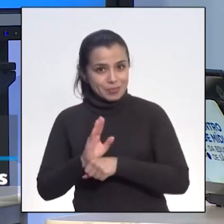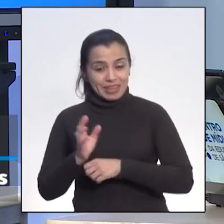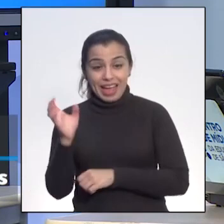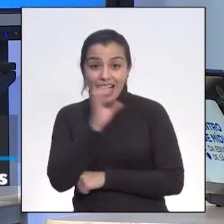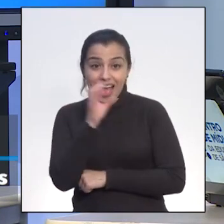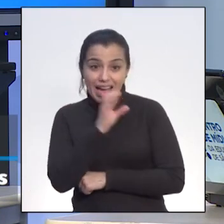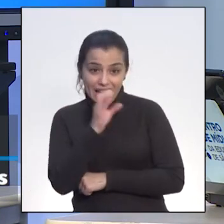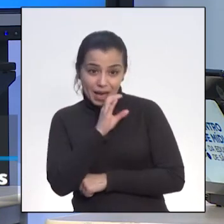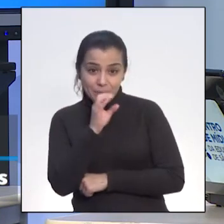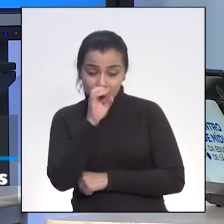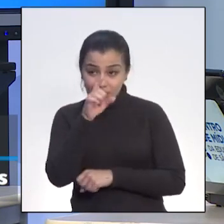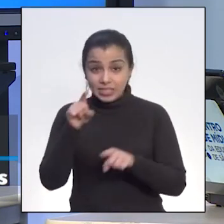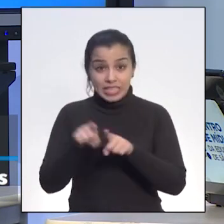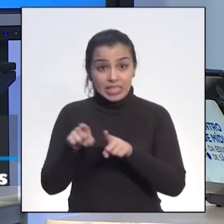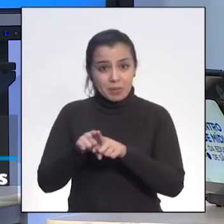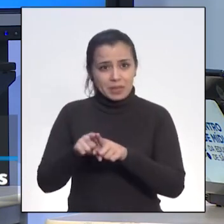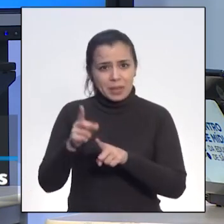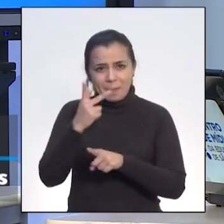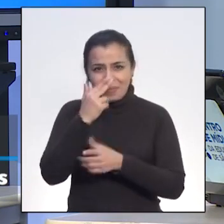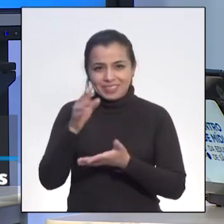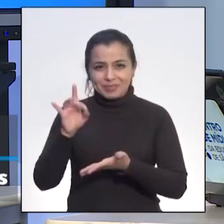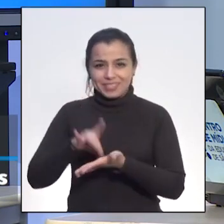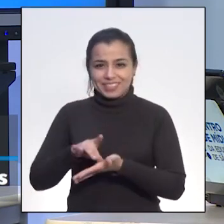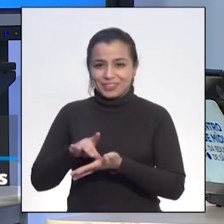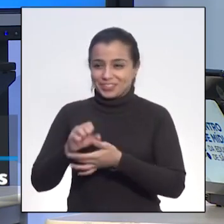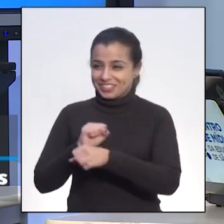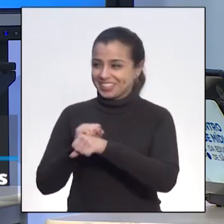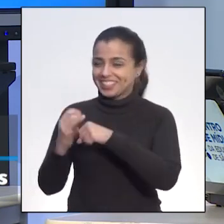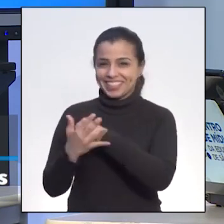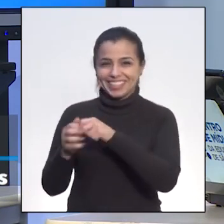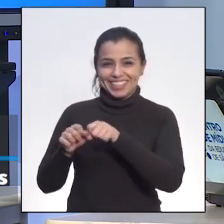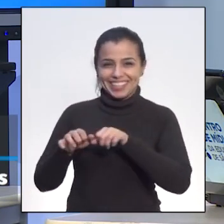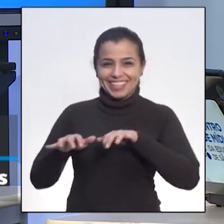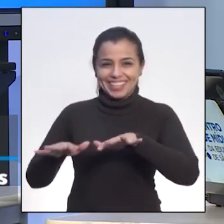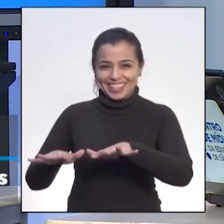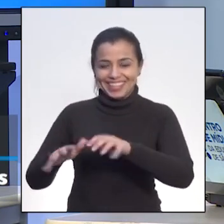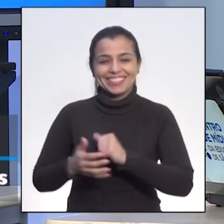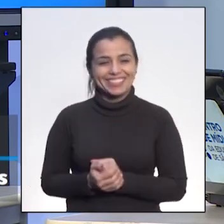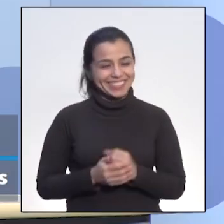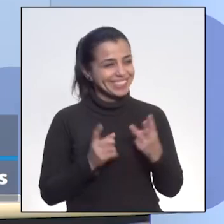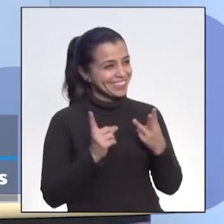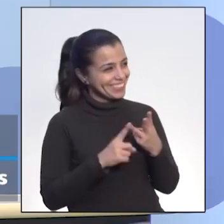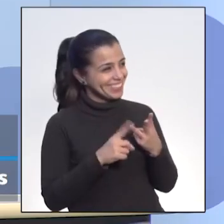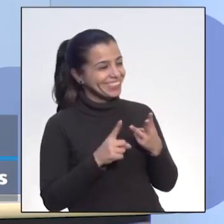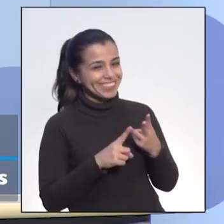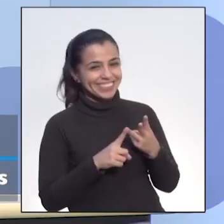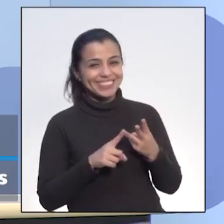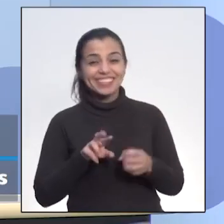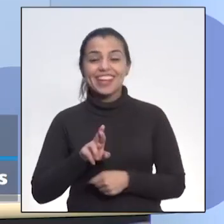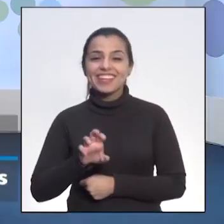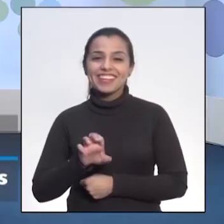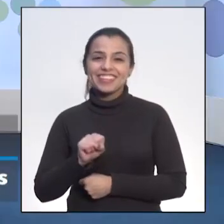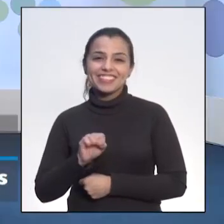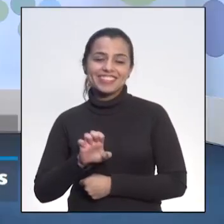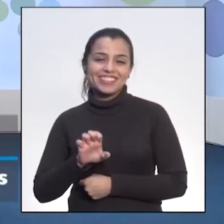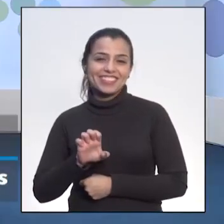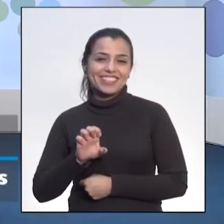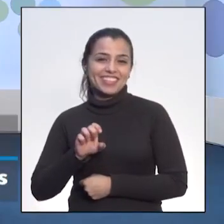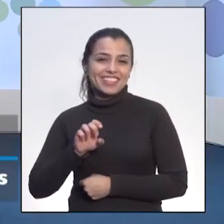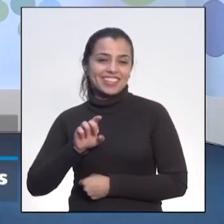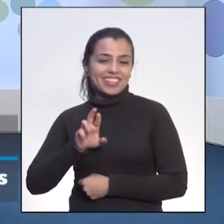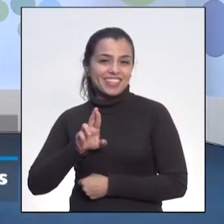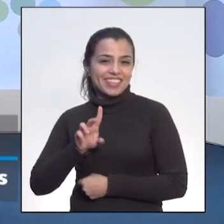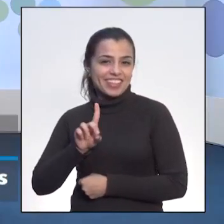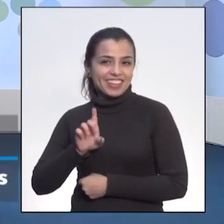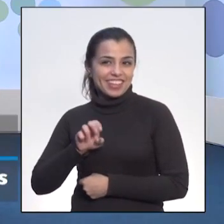velozes. E é bem realista com a pandemia, né? Bem bacana. A Mazi respondeu Resident Evil. Esse aí é